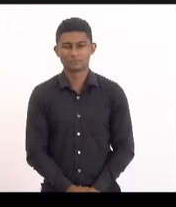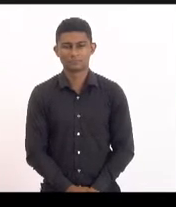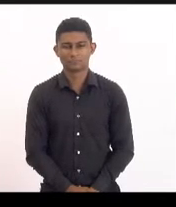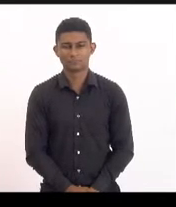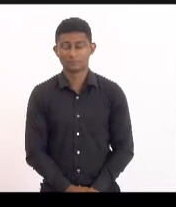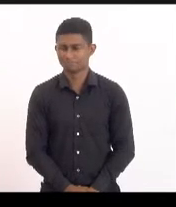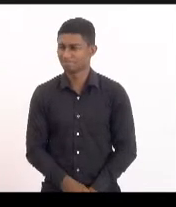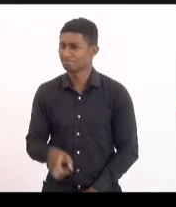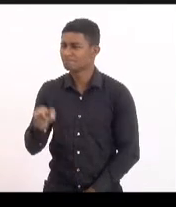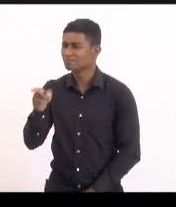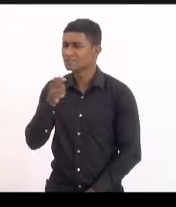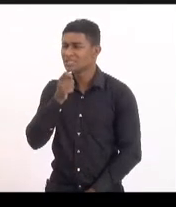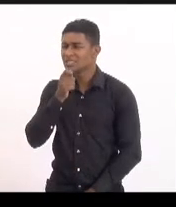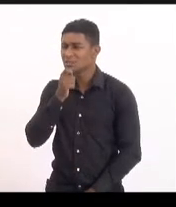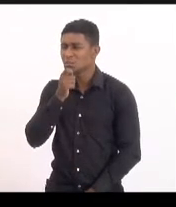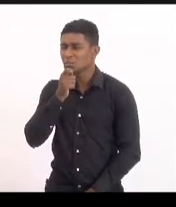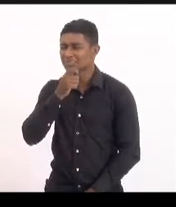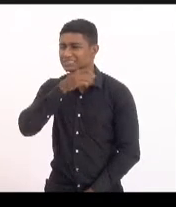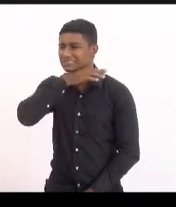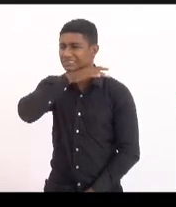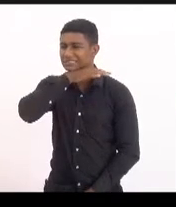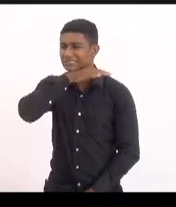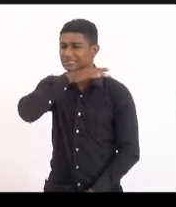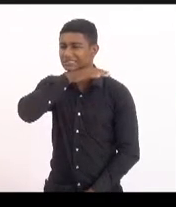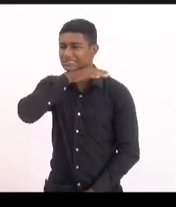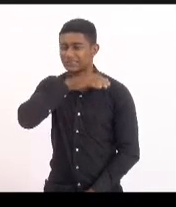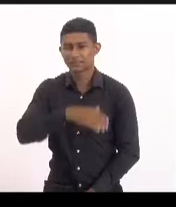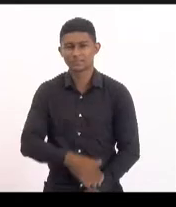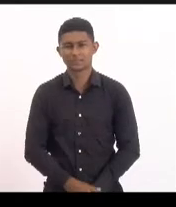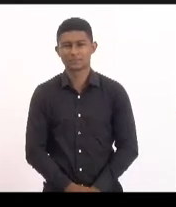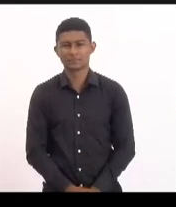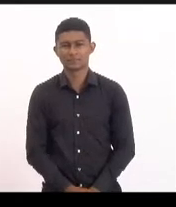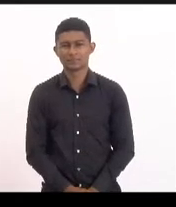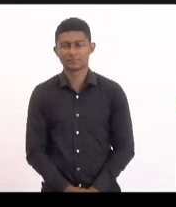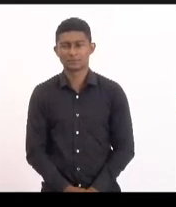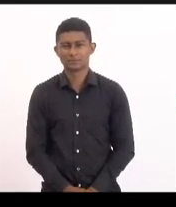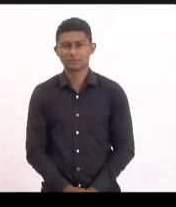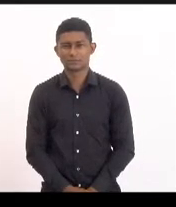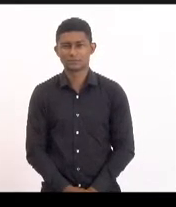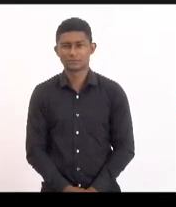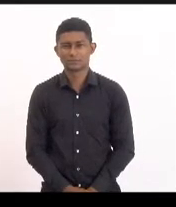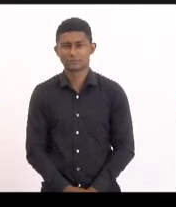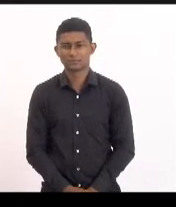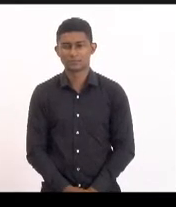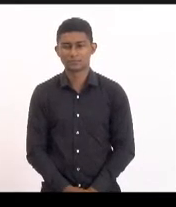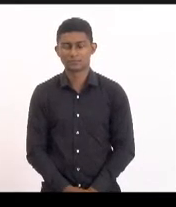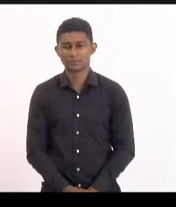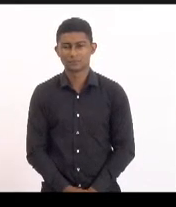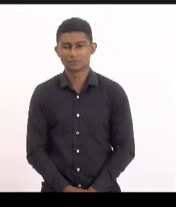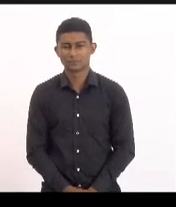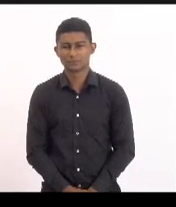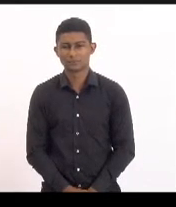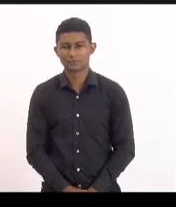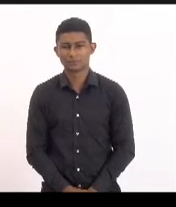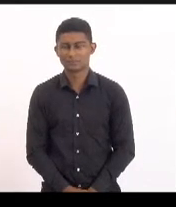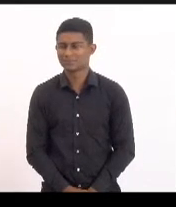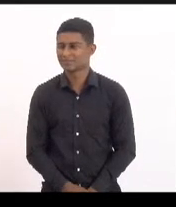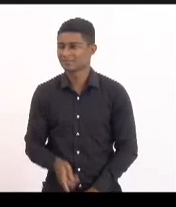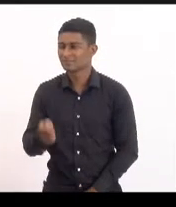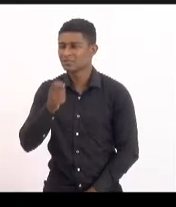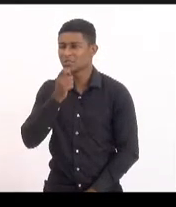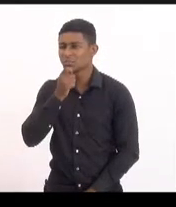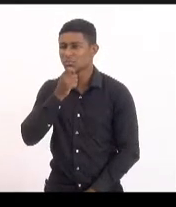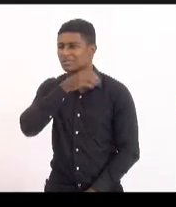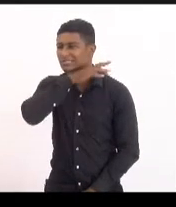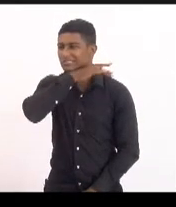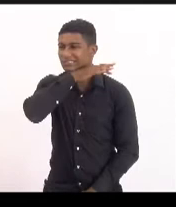Obrigado. Seu som está ruim. Não estou escutando, não, presidente. Então, está ruim,